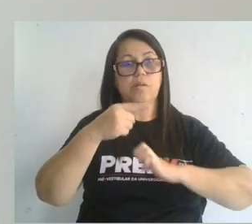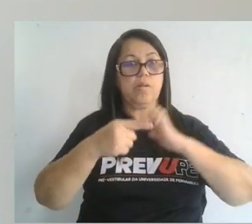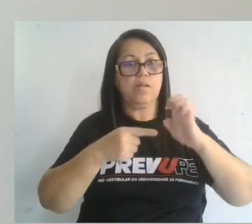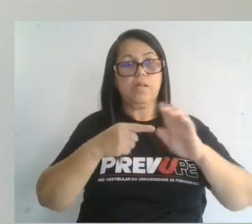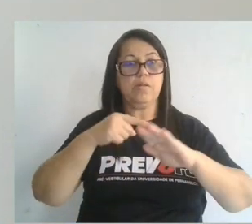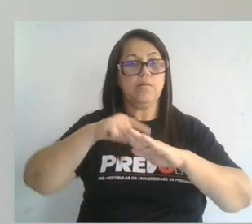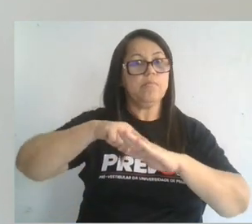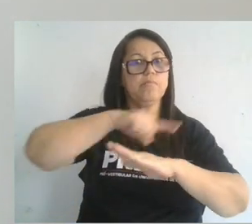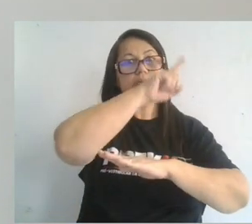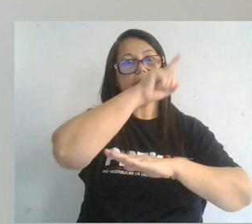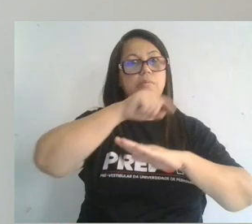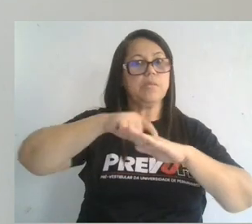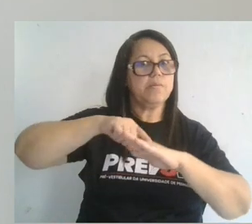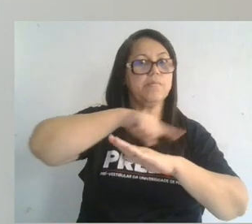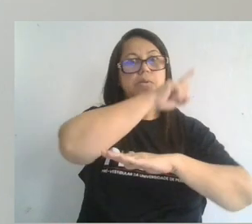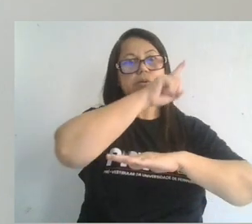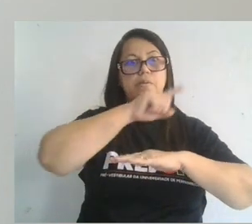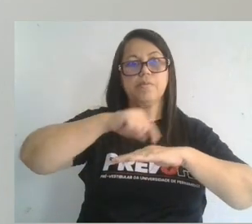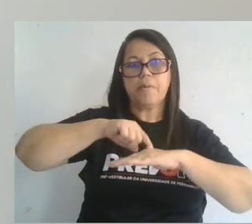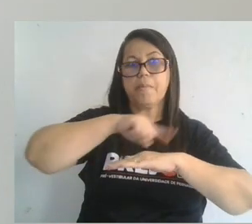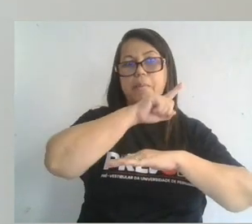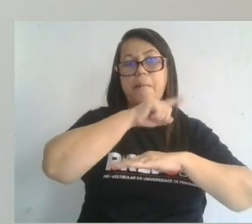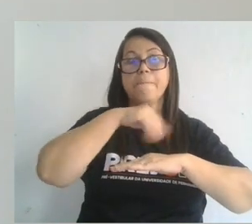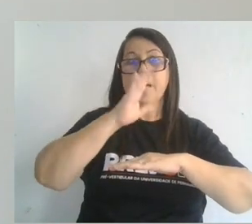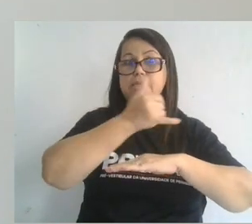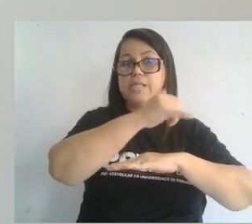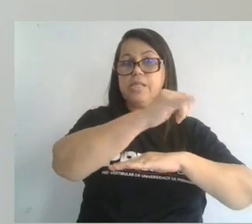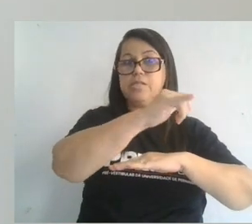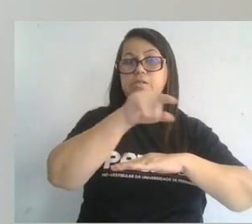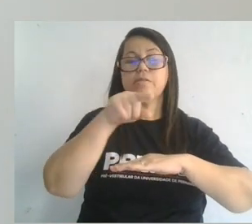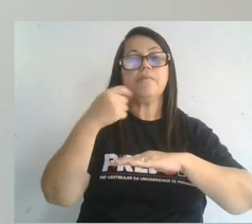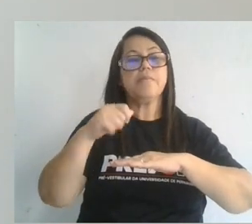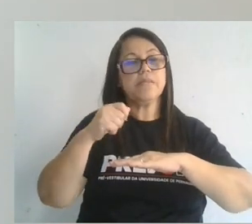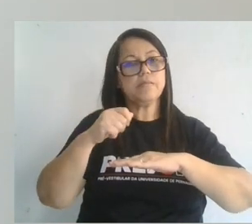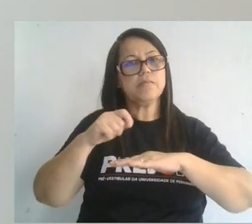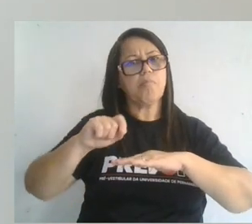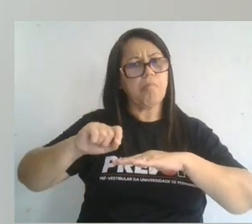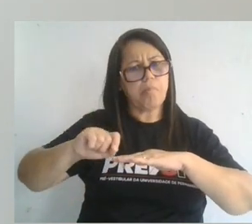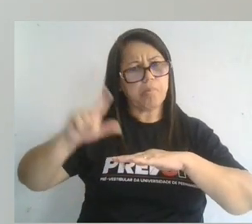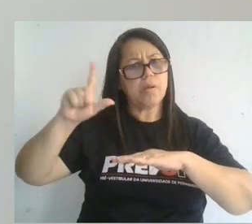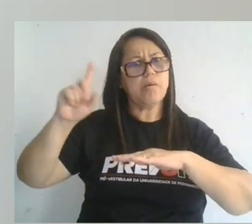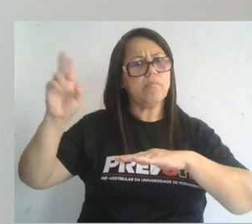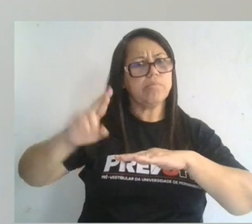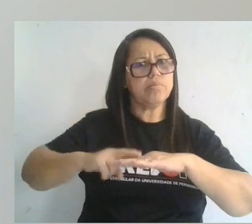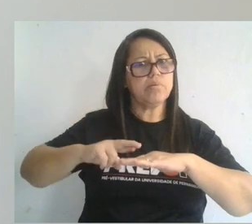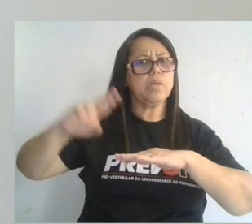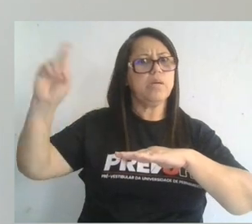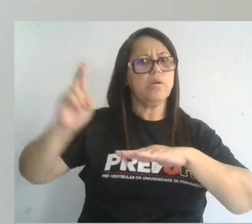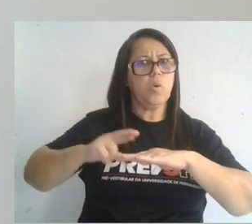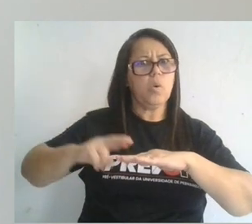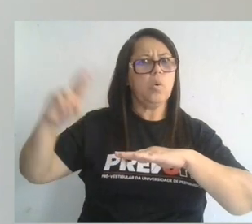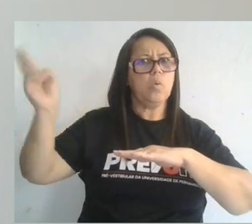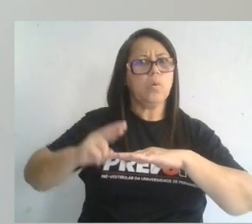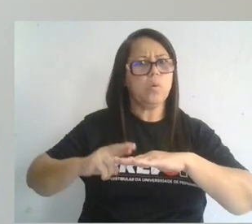escapem do metal com uma maior energia, é necessário que você aumente a frequência